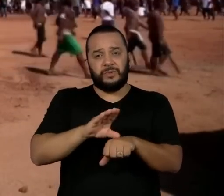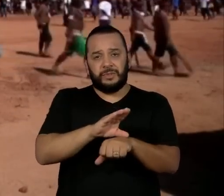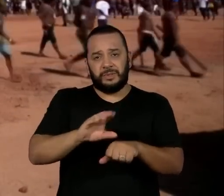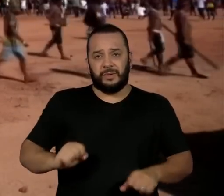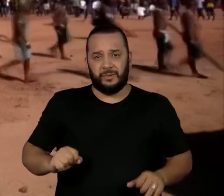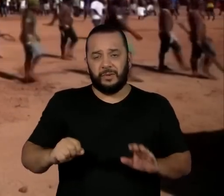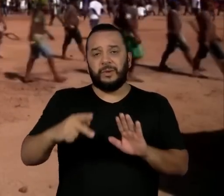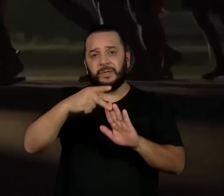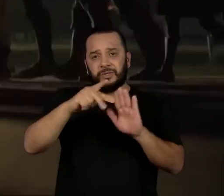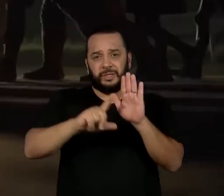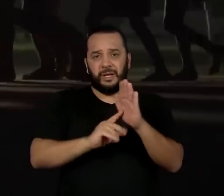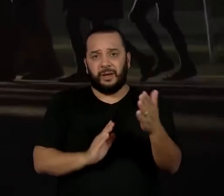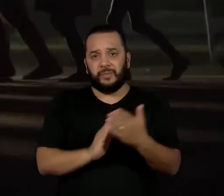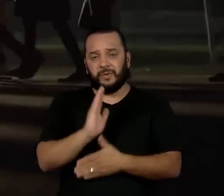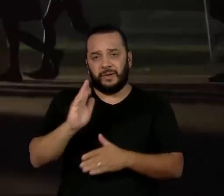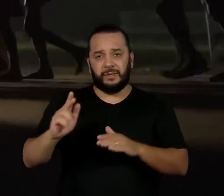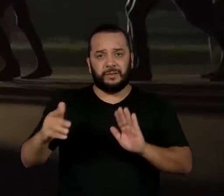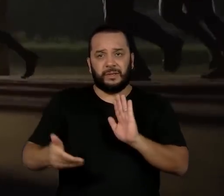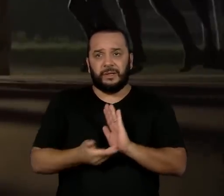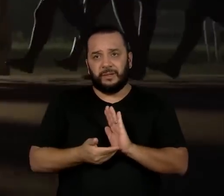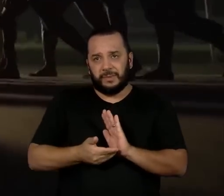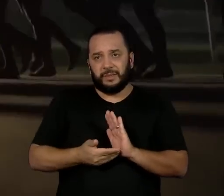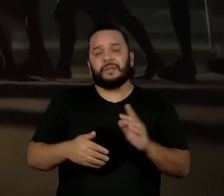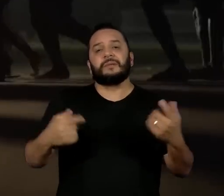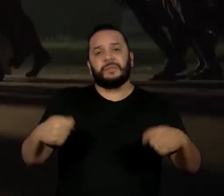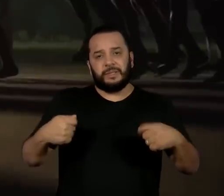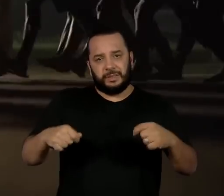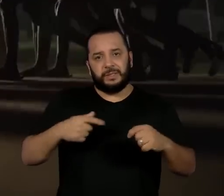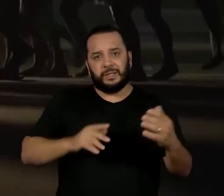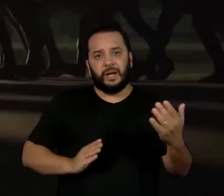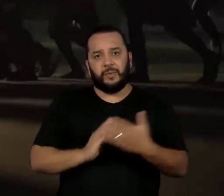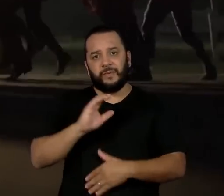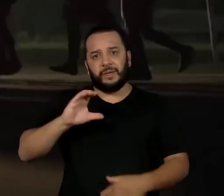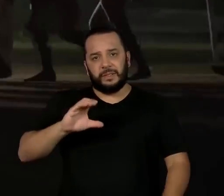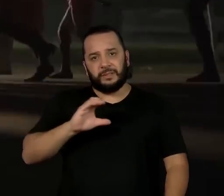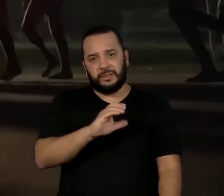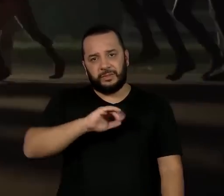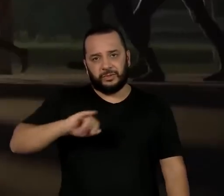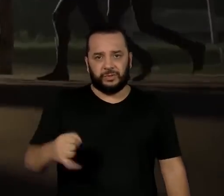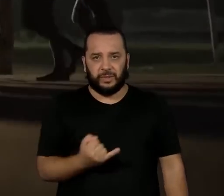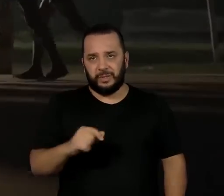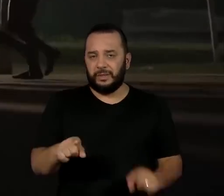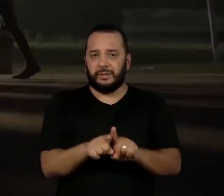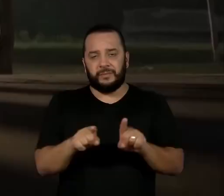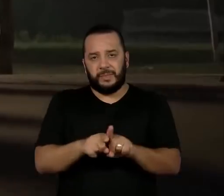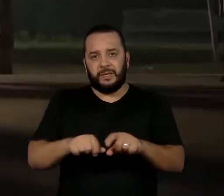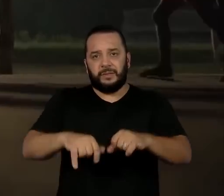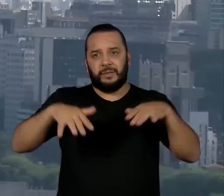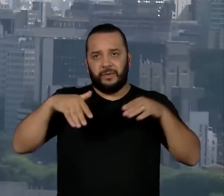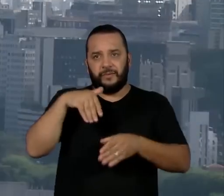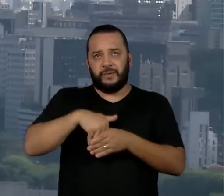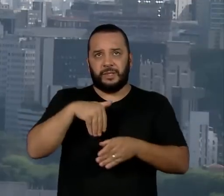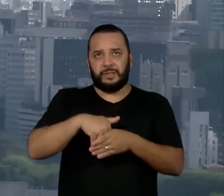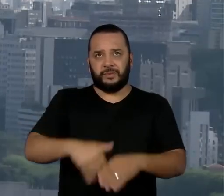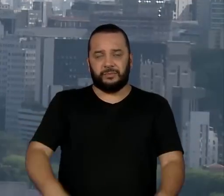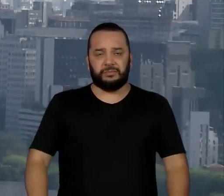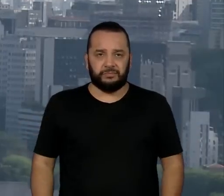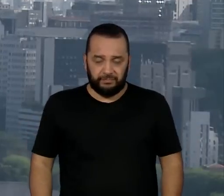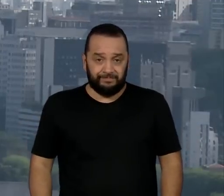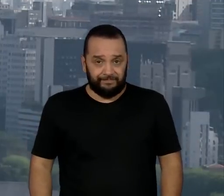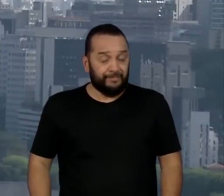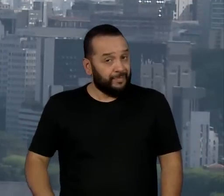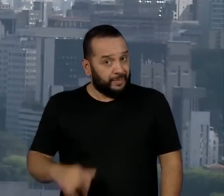aprovado pela Câmara e ainda precisa passar pela Comissão de Constituição e Justiça e pelo plenário. Depois